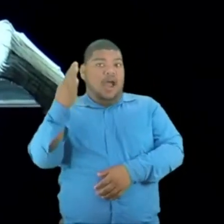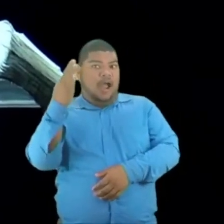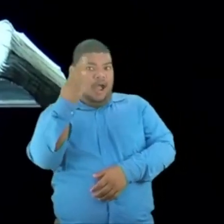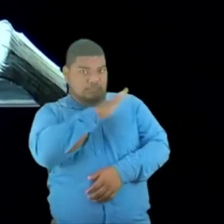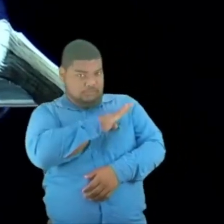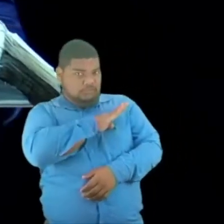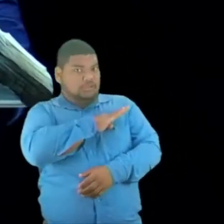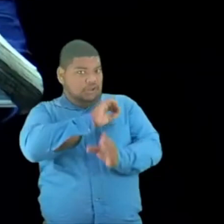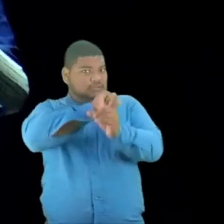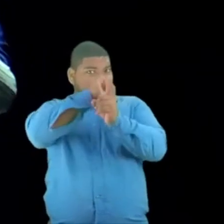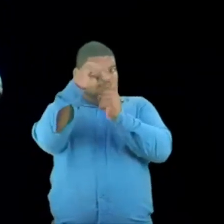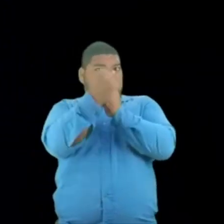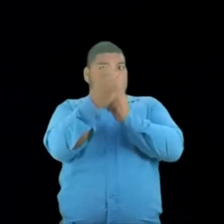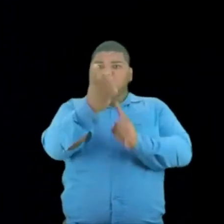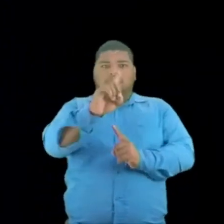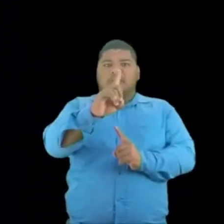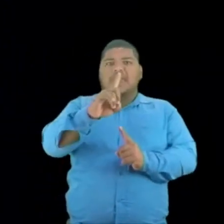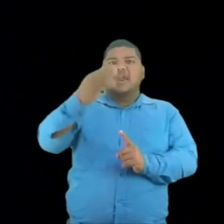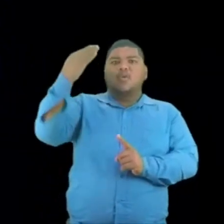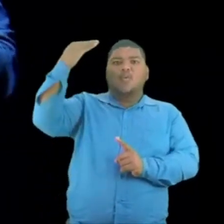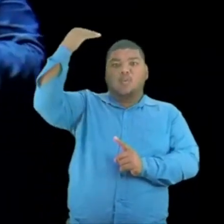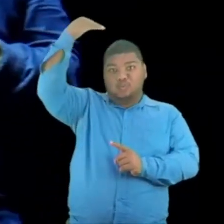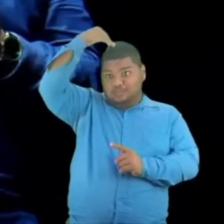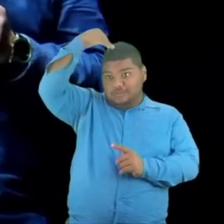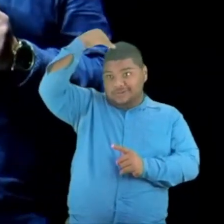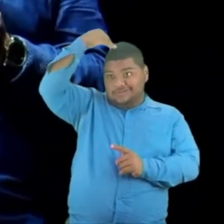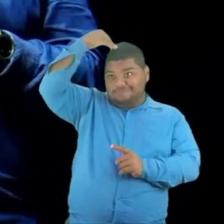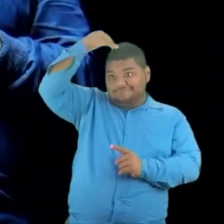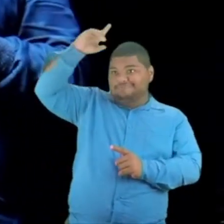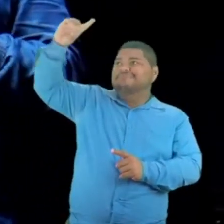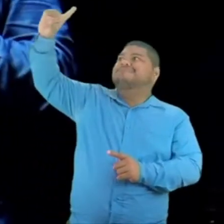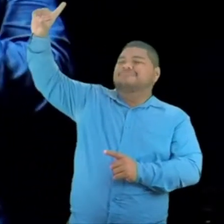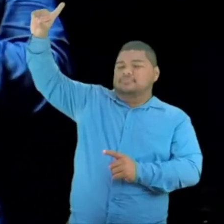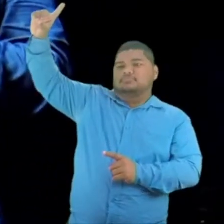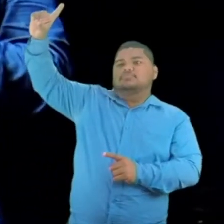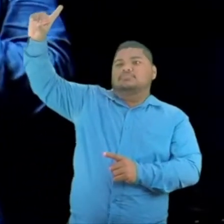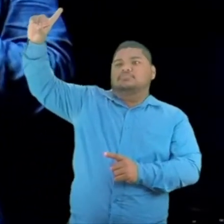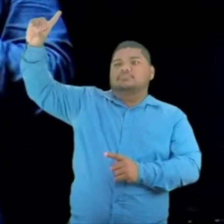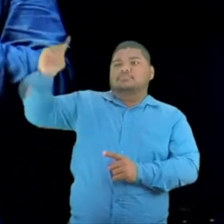são culpas de Deus. A vida na sociedade ela é de fato injusta.